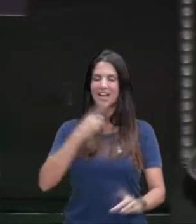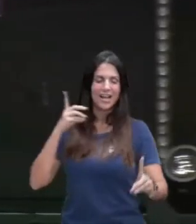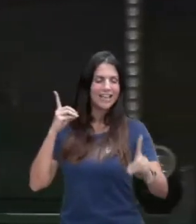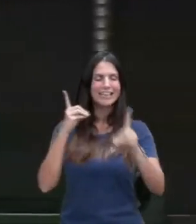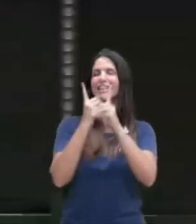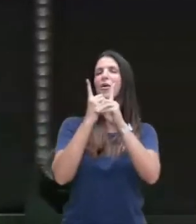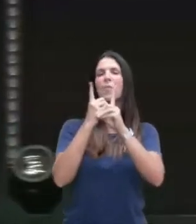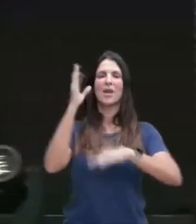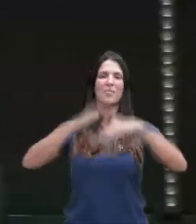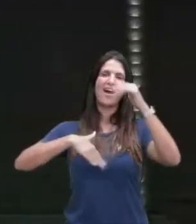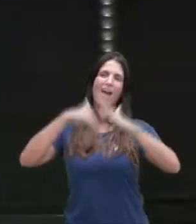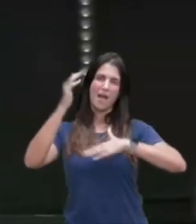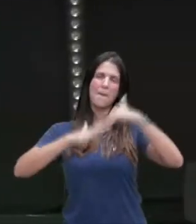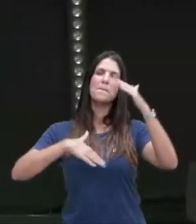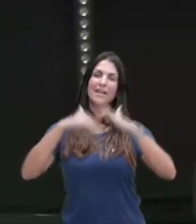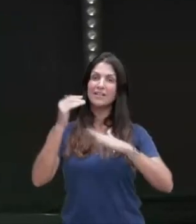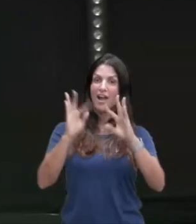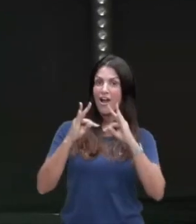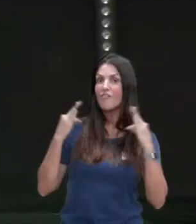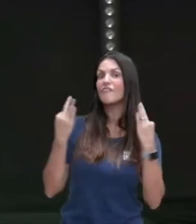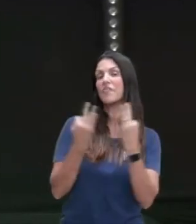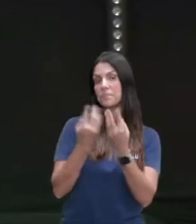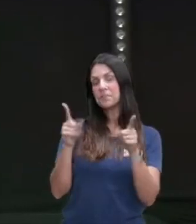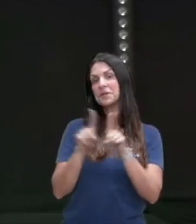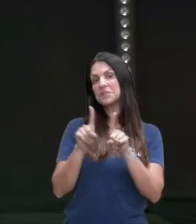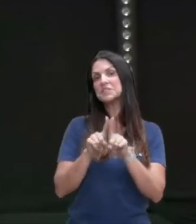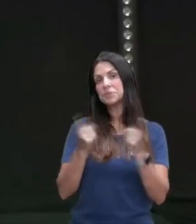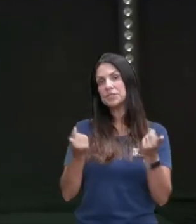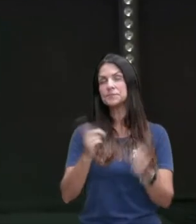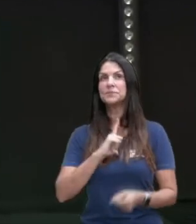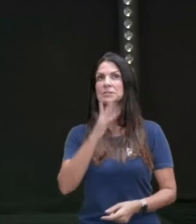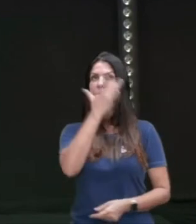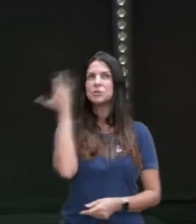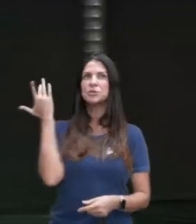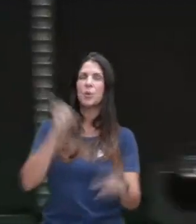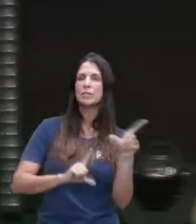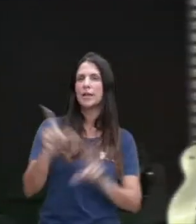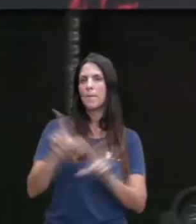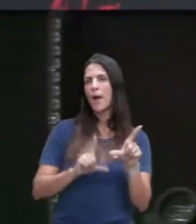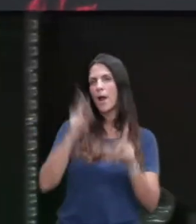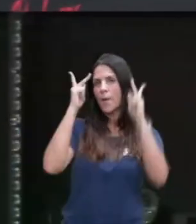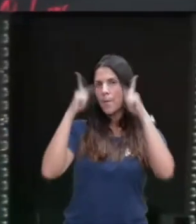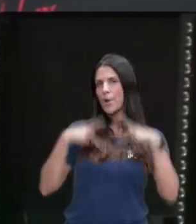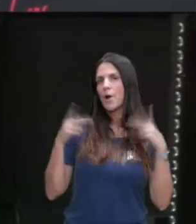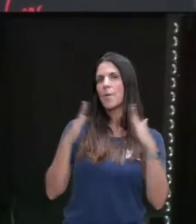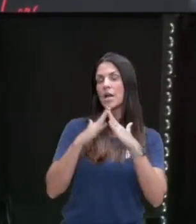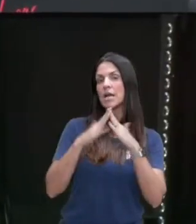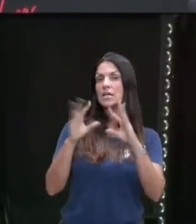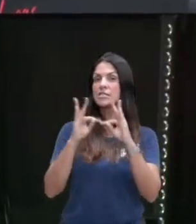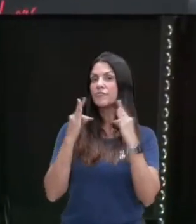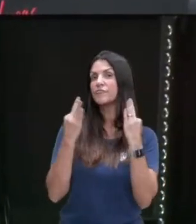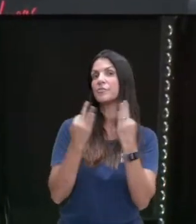ação Profissional ou familiar que tem gente que trabalha na própria casa na família mas